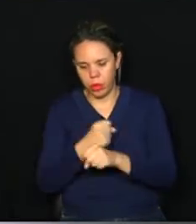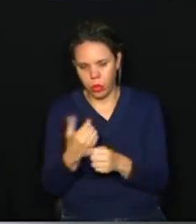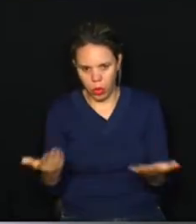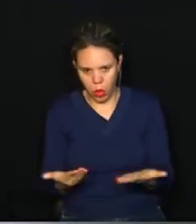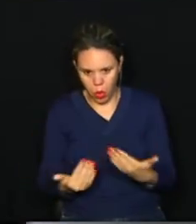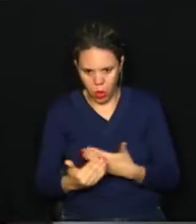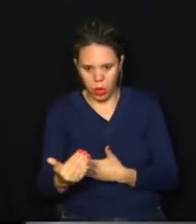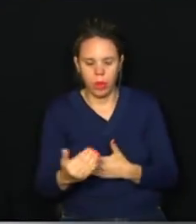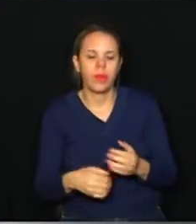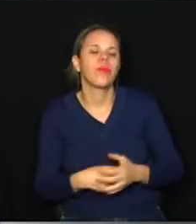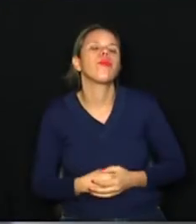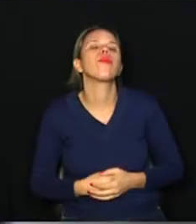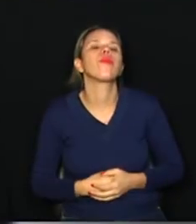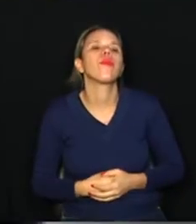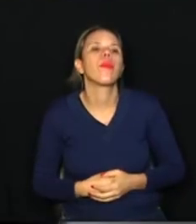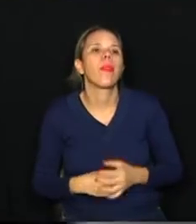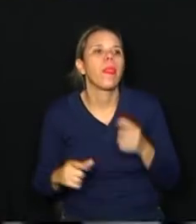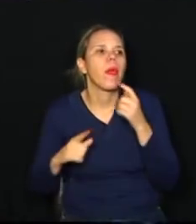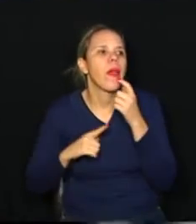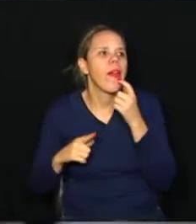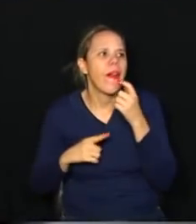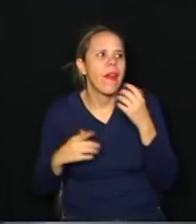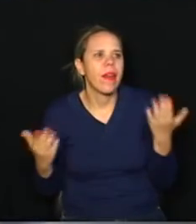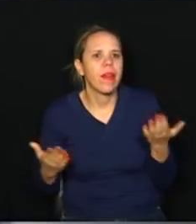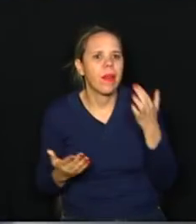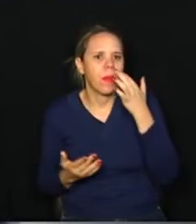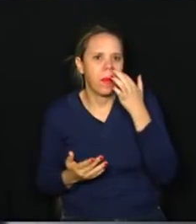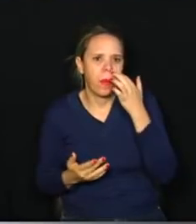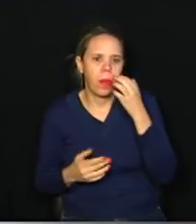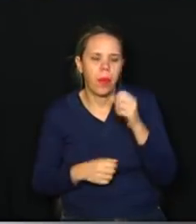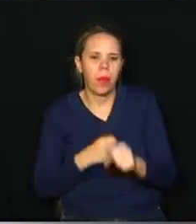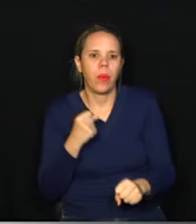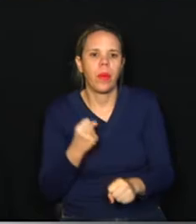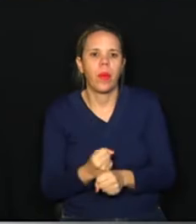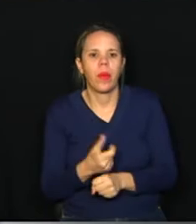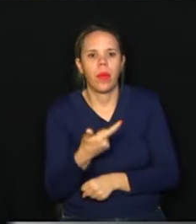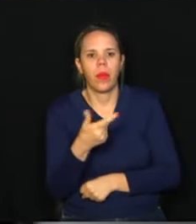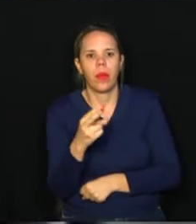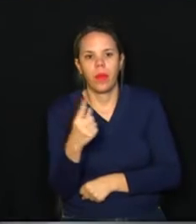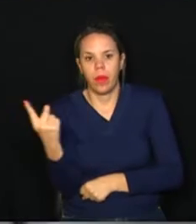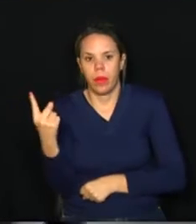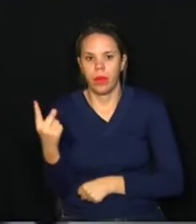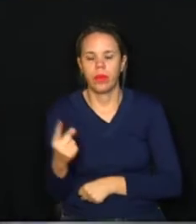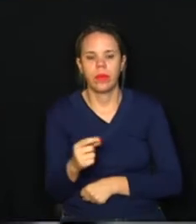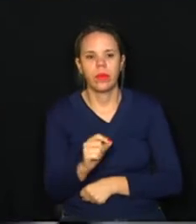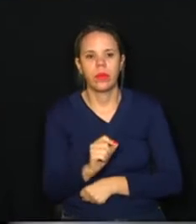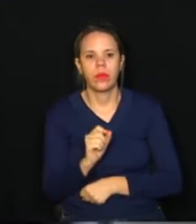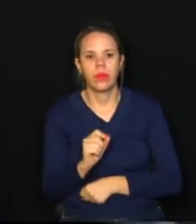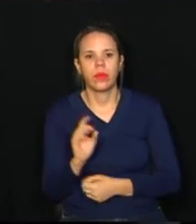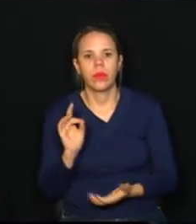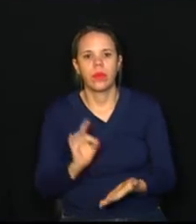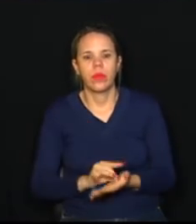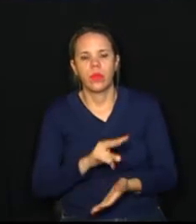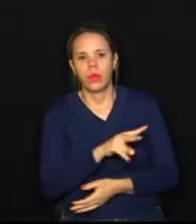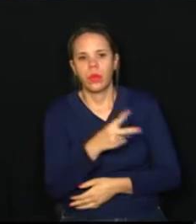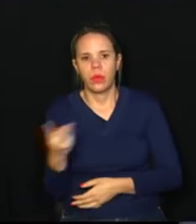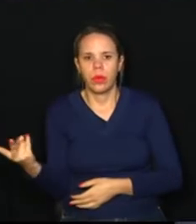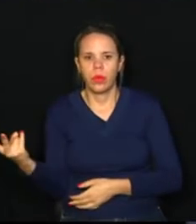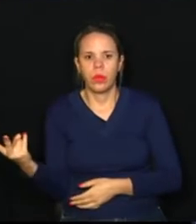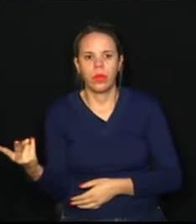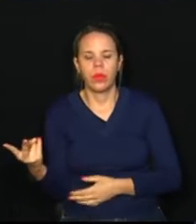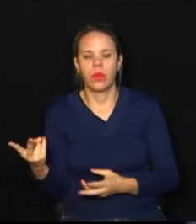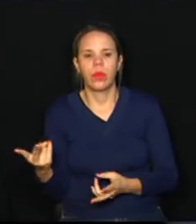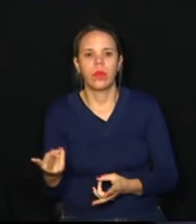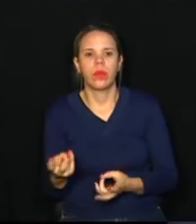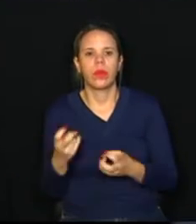andamento. O que nós temos agora no meio do ano de 2021? Exatamente o contrário do que foi